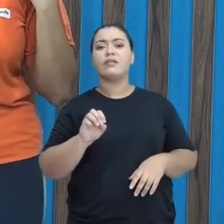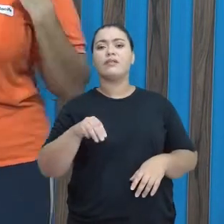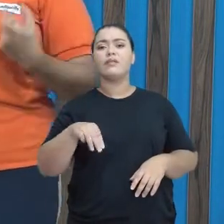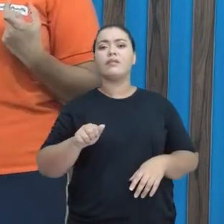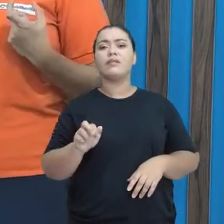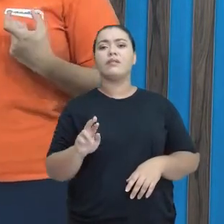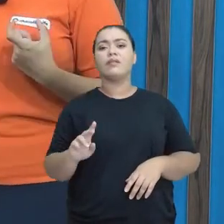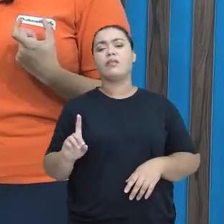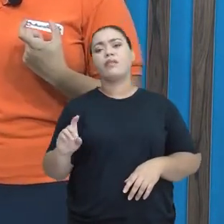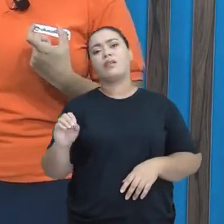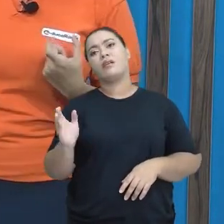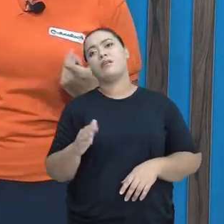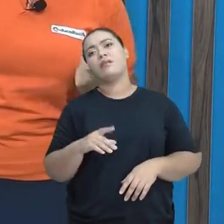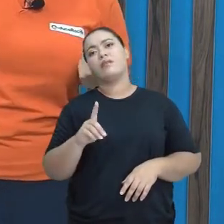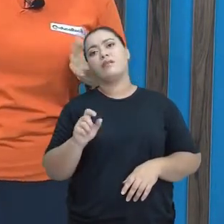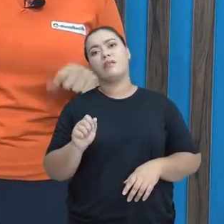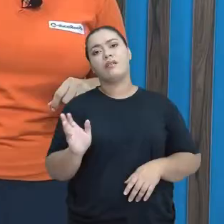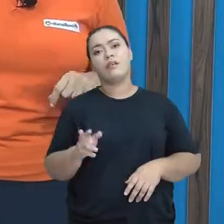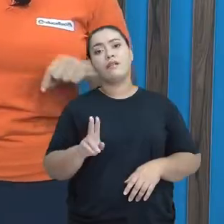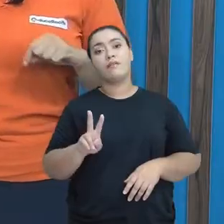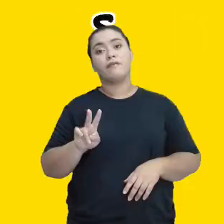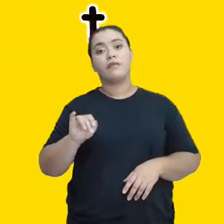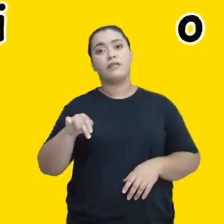um pouquinho da história dele, tá certo?